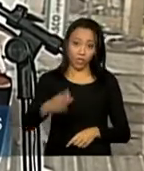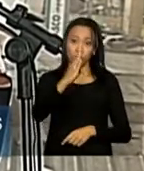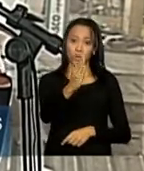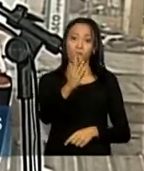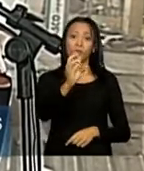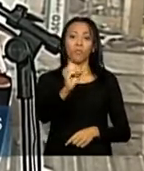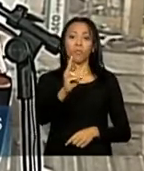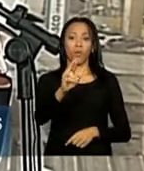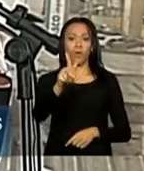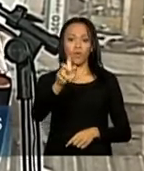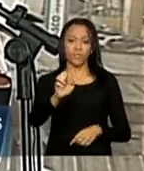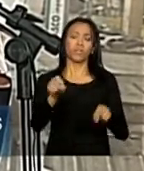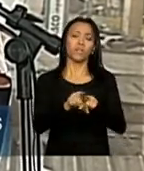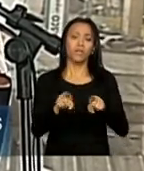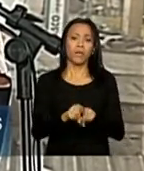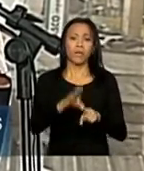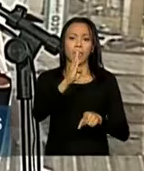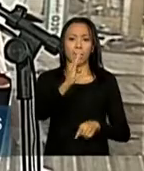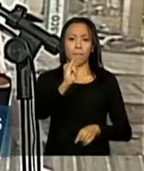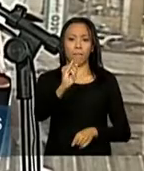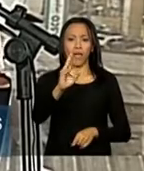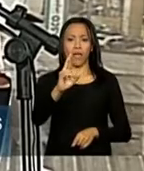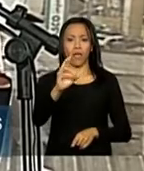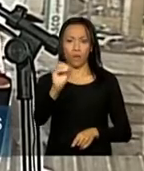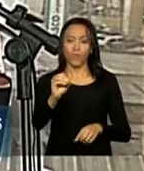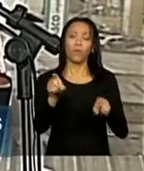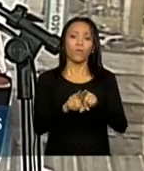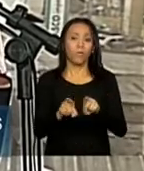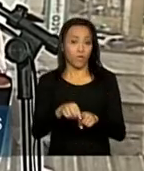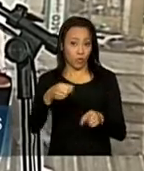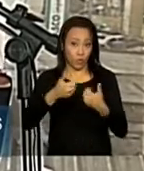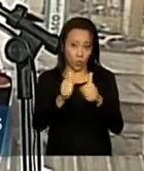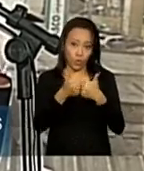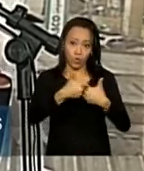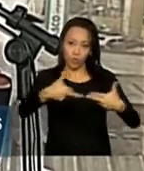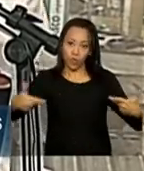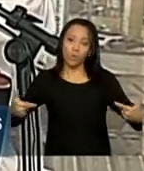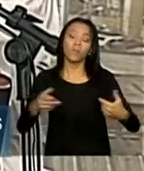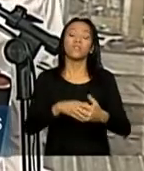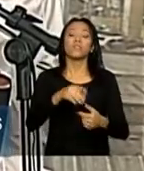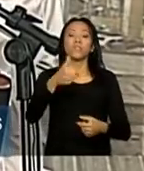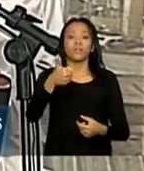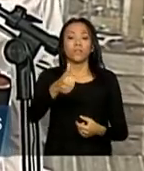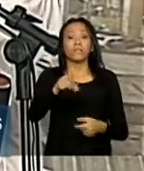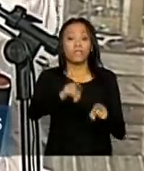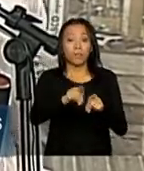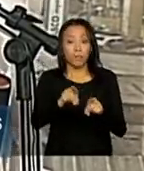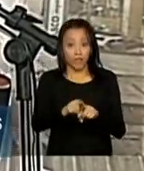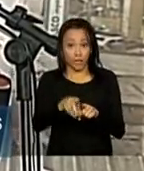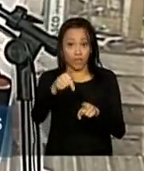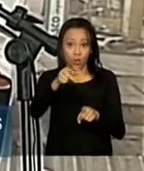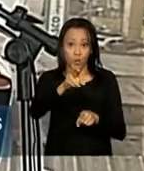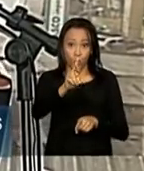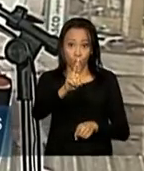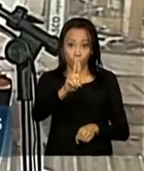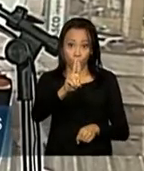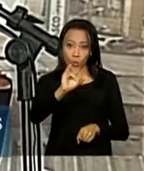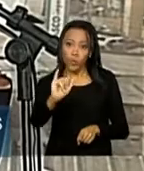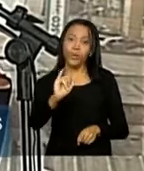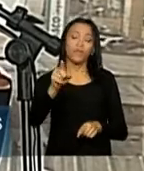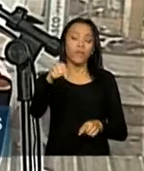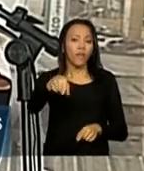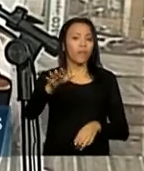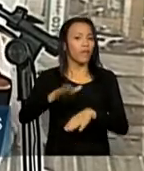Luísa Bairros, o ministro dos Portos Antônio Henrique Silveira, o deputado federal e chefe da Casa Civil Rui Costa, que